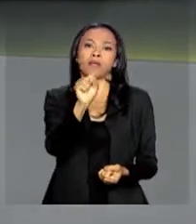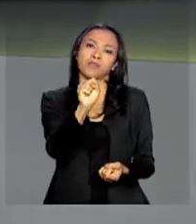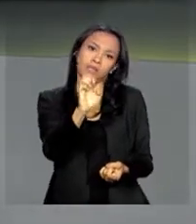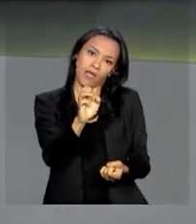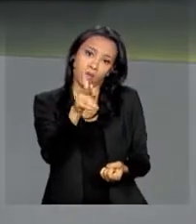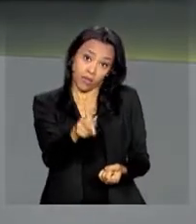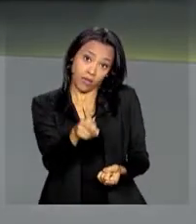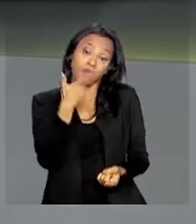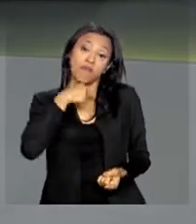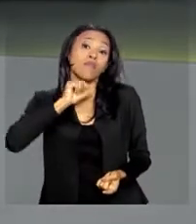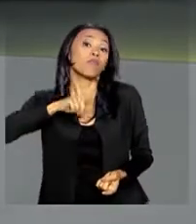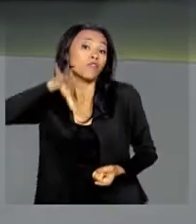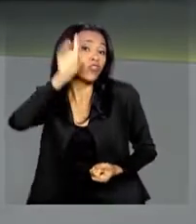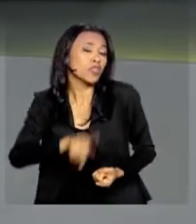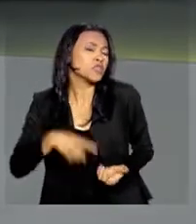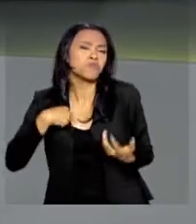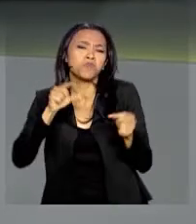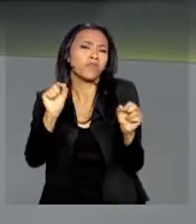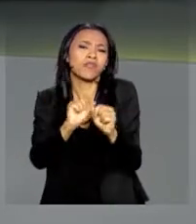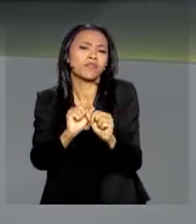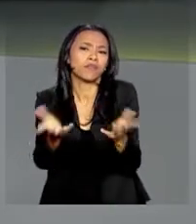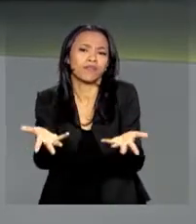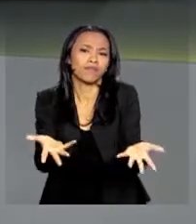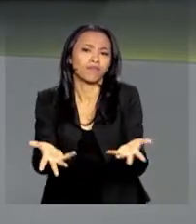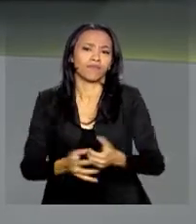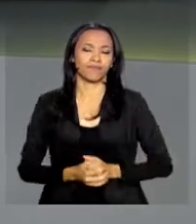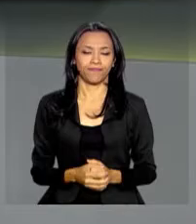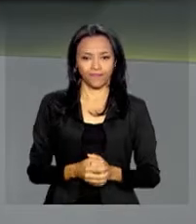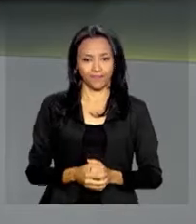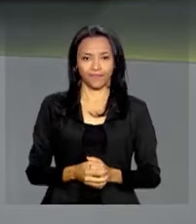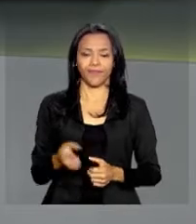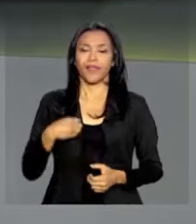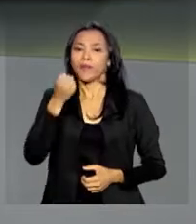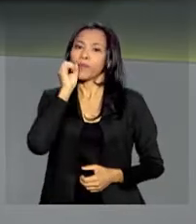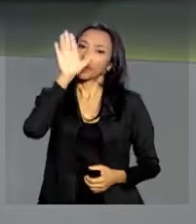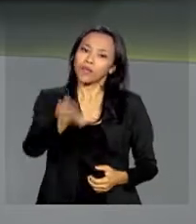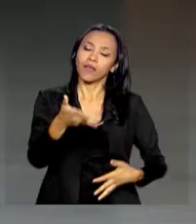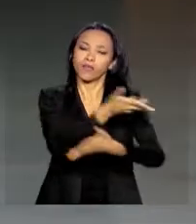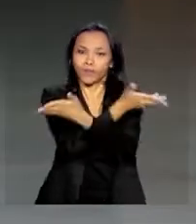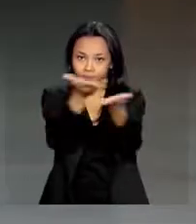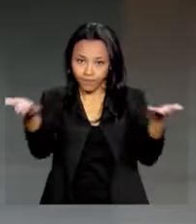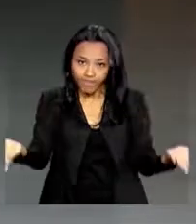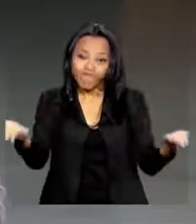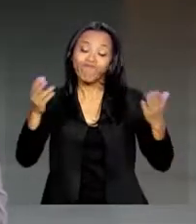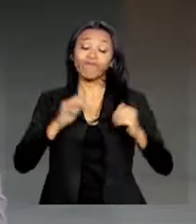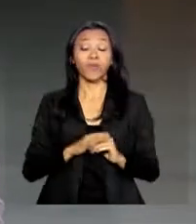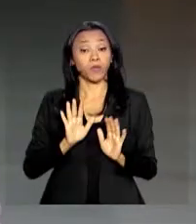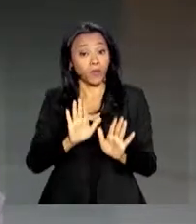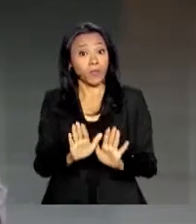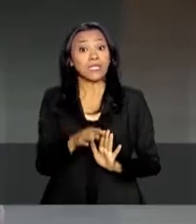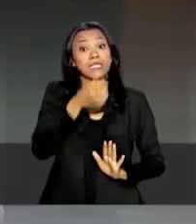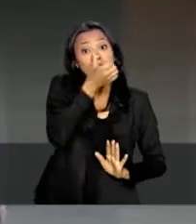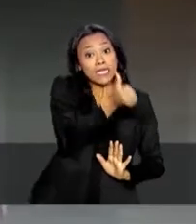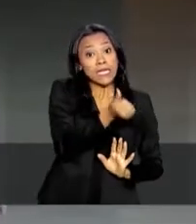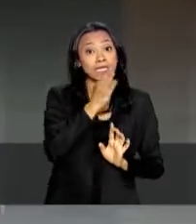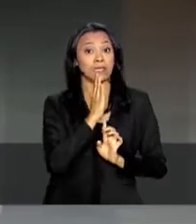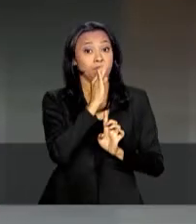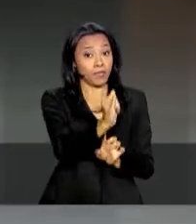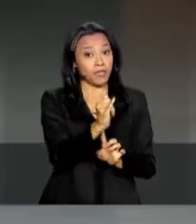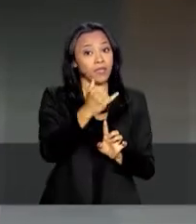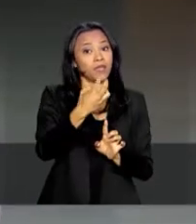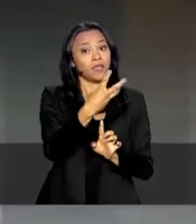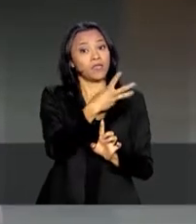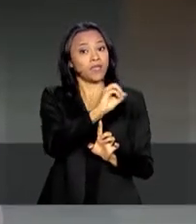gente quem tem direito e o que fazer boa tarde renato uma boa tarde a todos olha 6 bilhões e